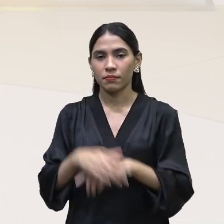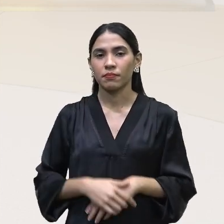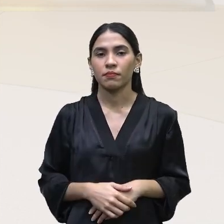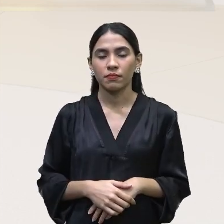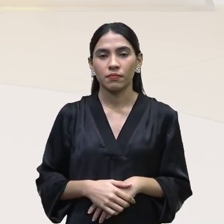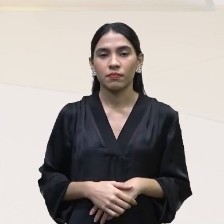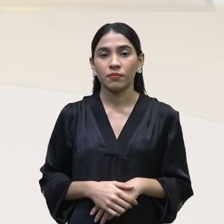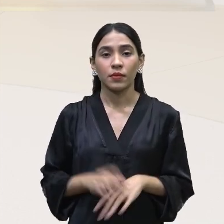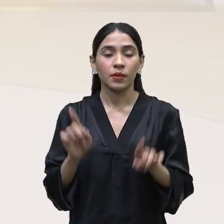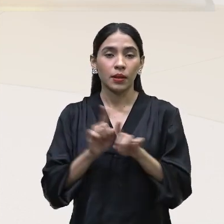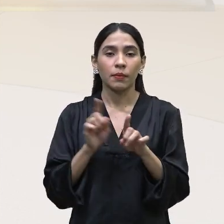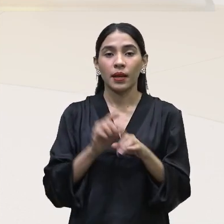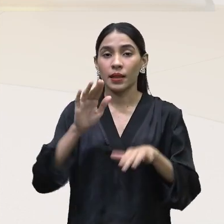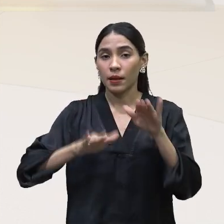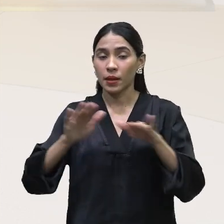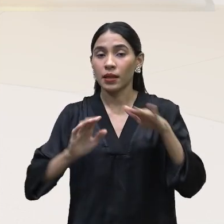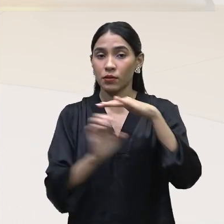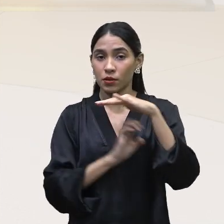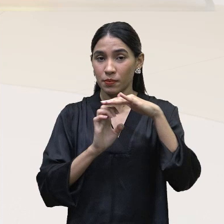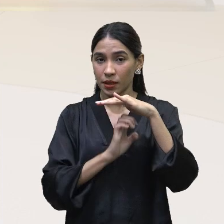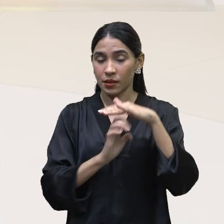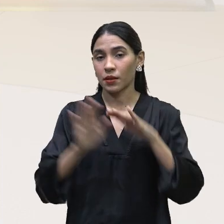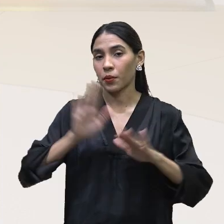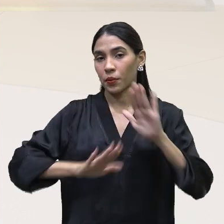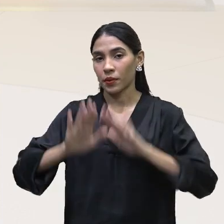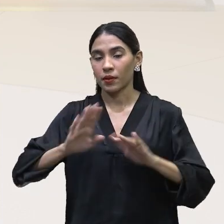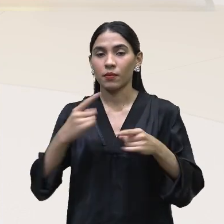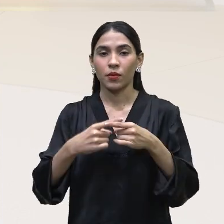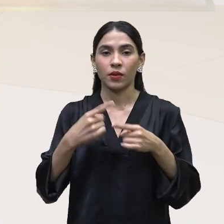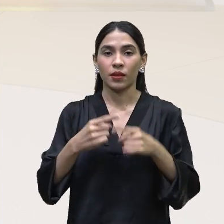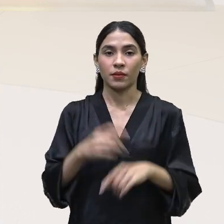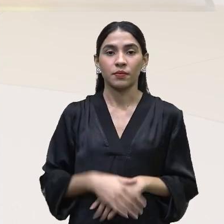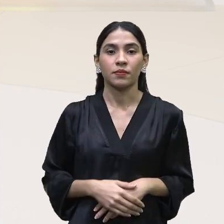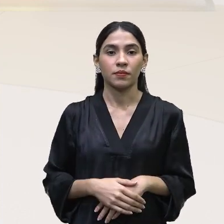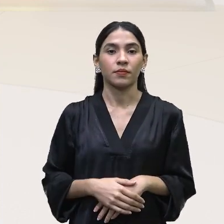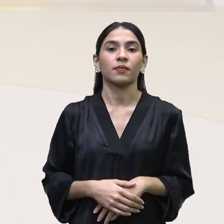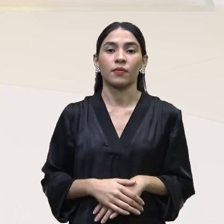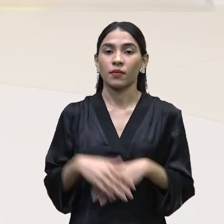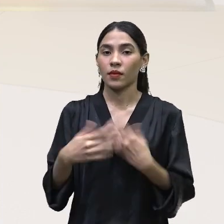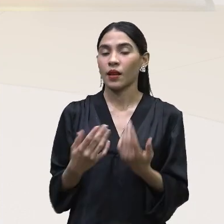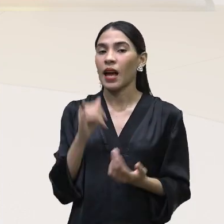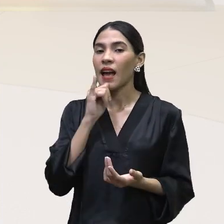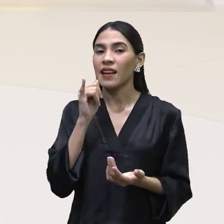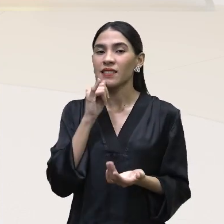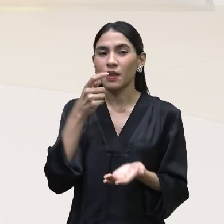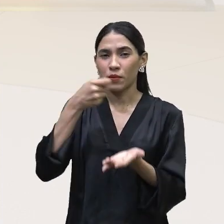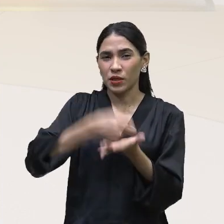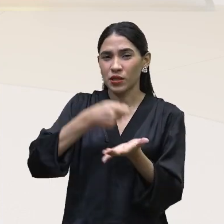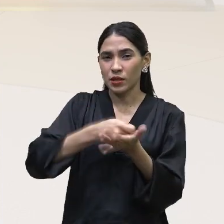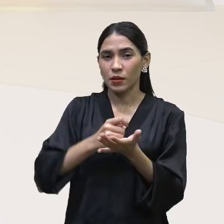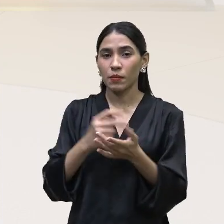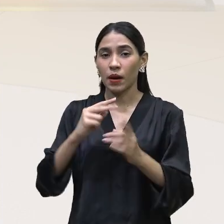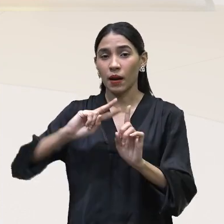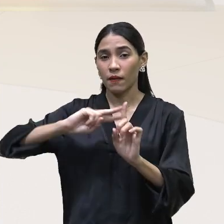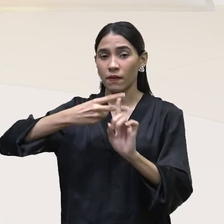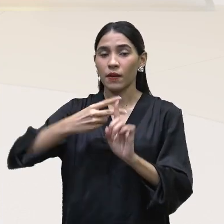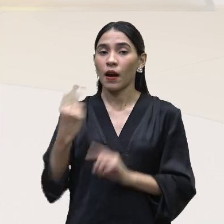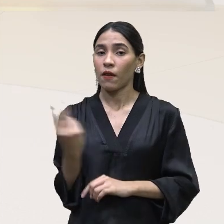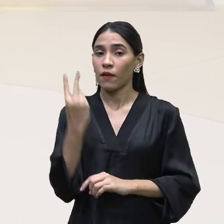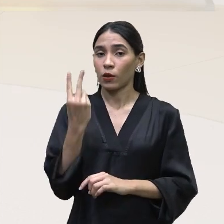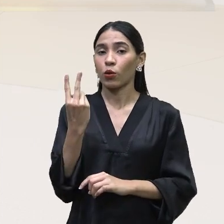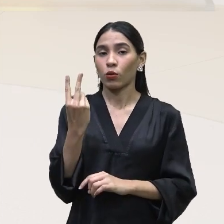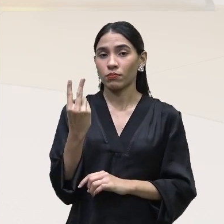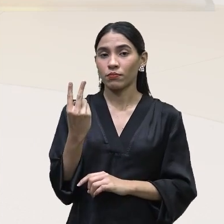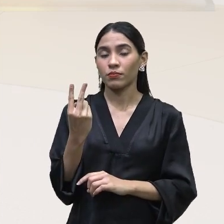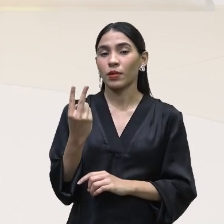se tratando de financiadora, muito cuidado, por quê? Porque elas cobram juros muito maiores do que banco,